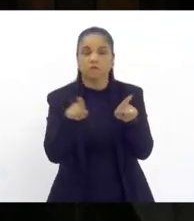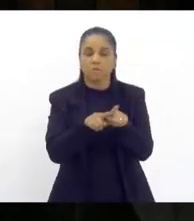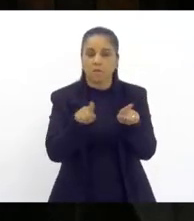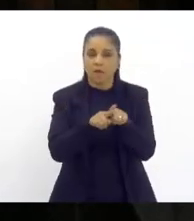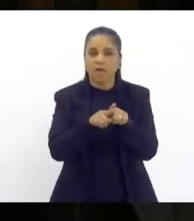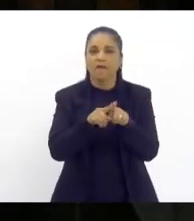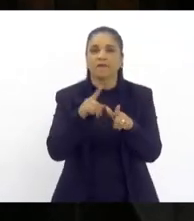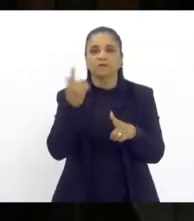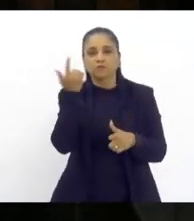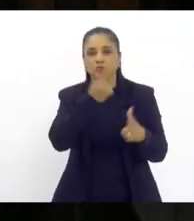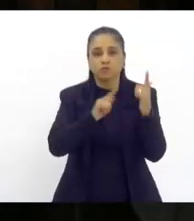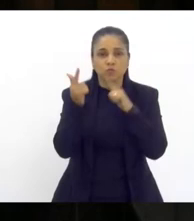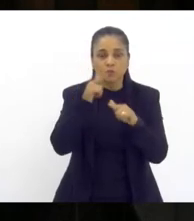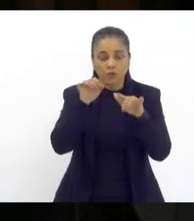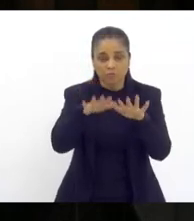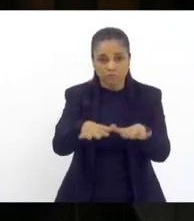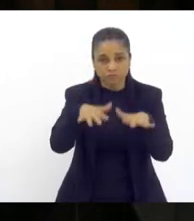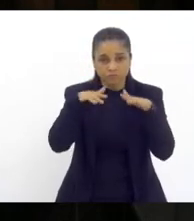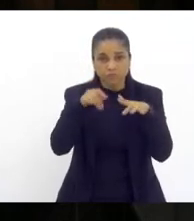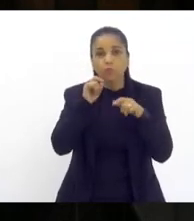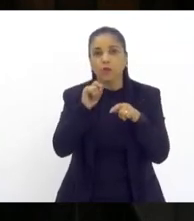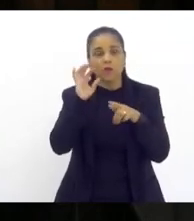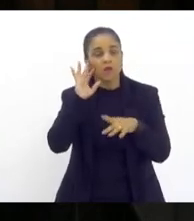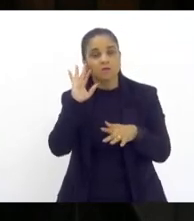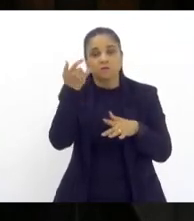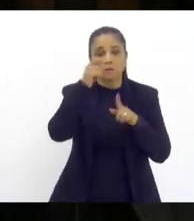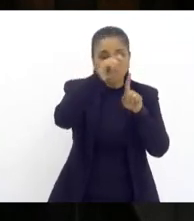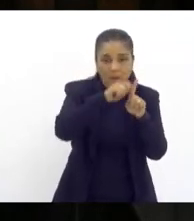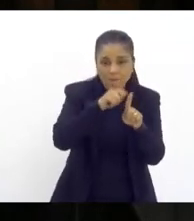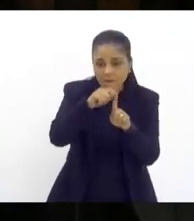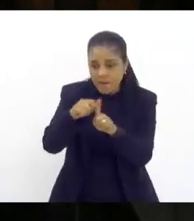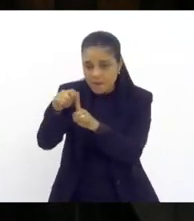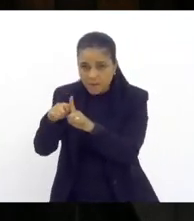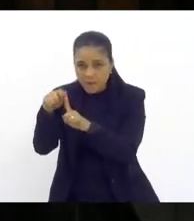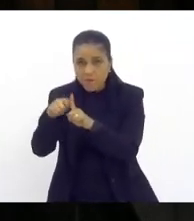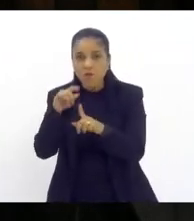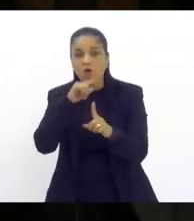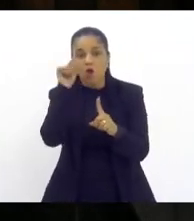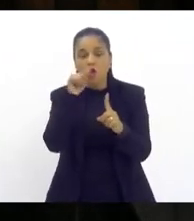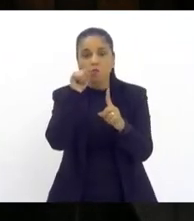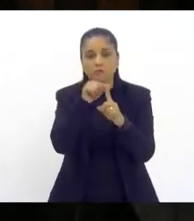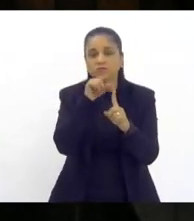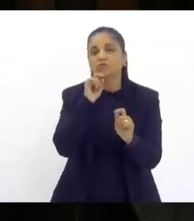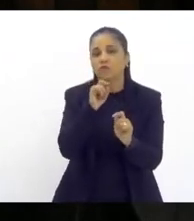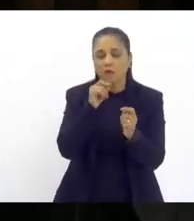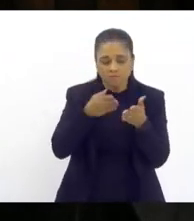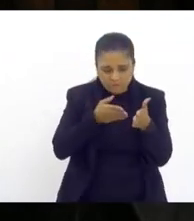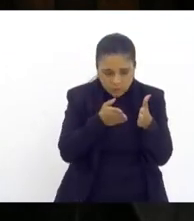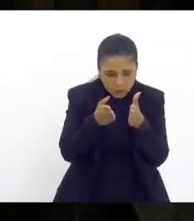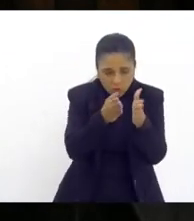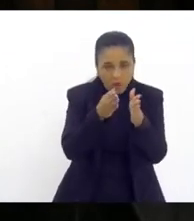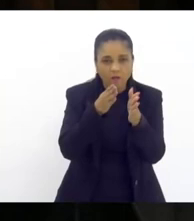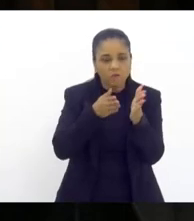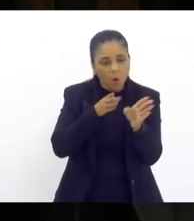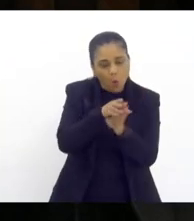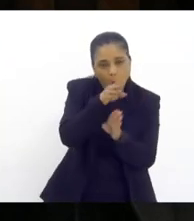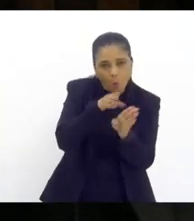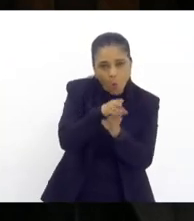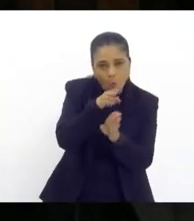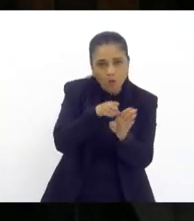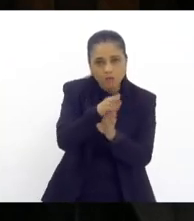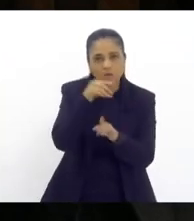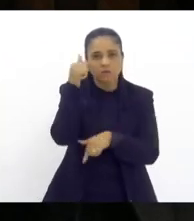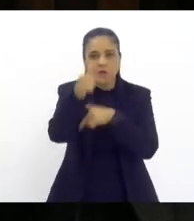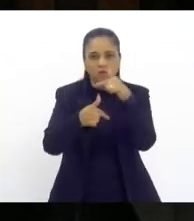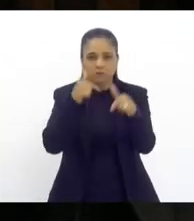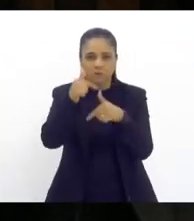que são as resoluções mensais que têm por objetivo dar um norte, servir de orientação ao trabalho